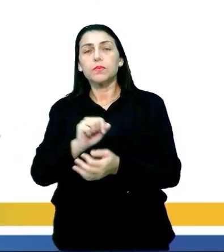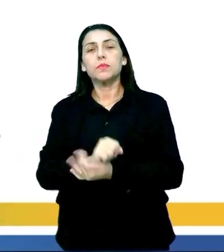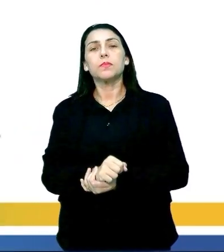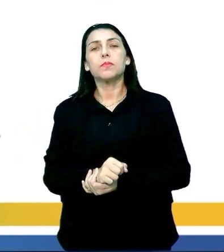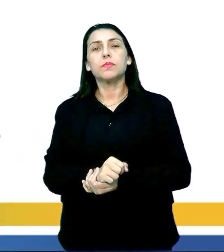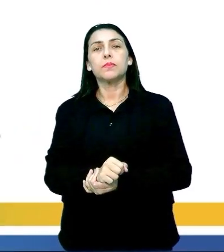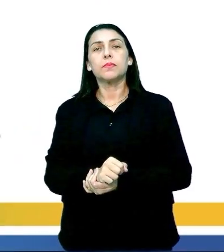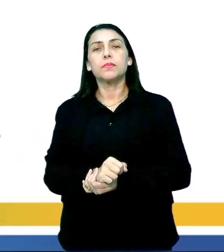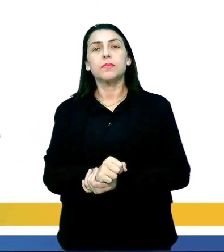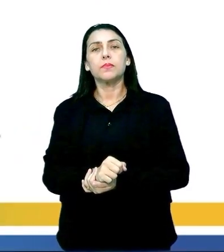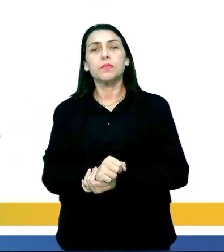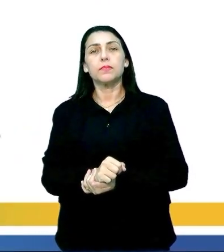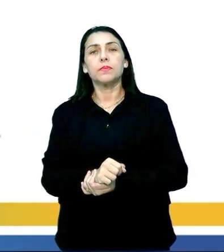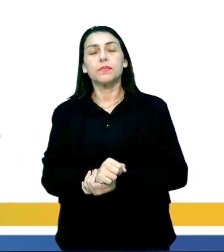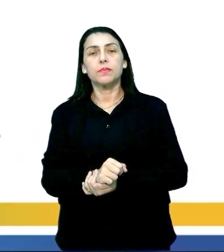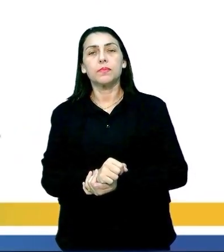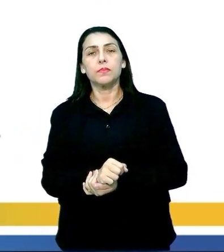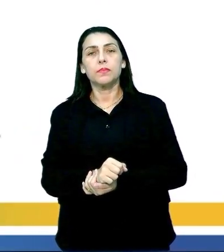aí.